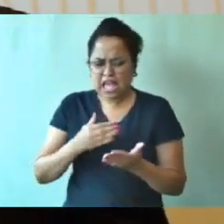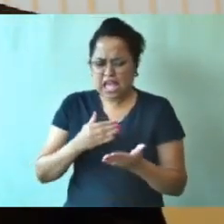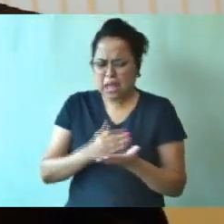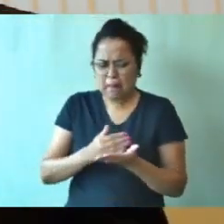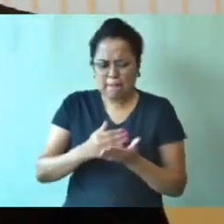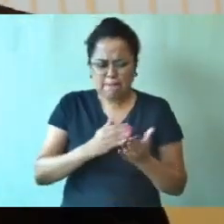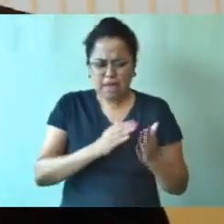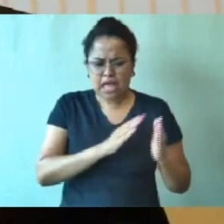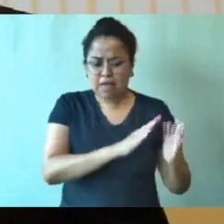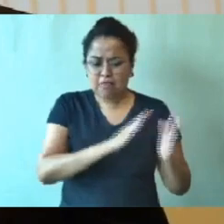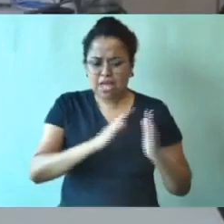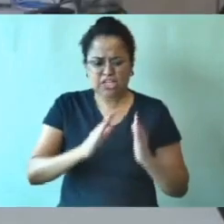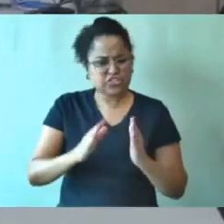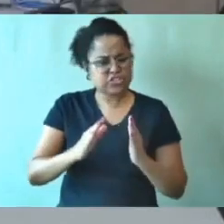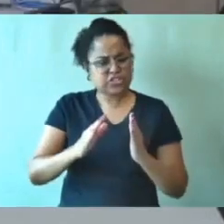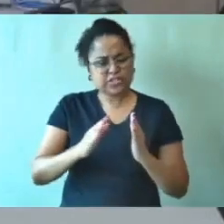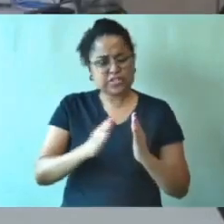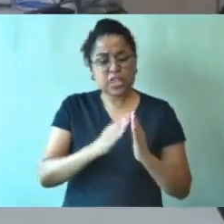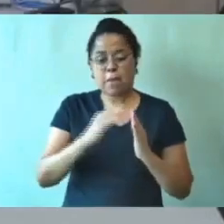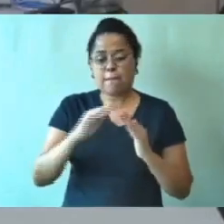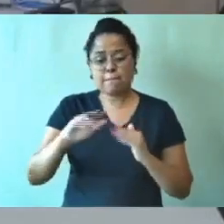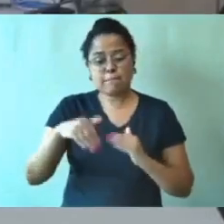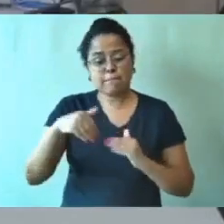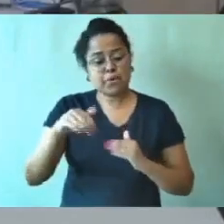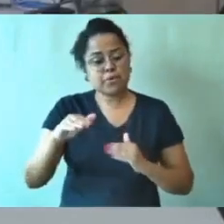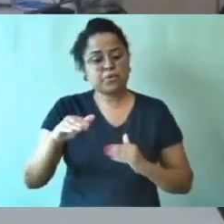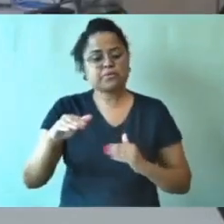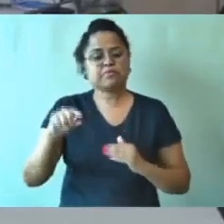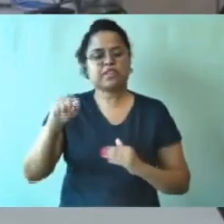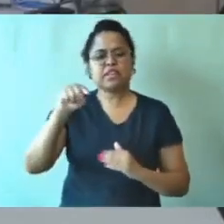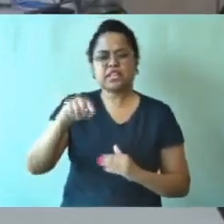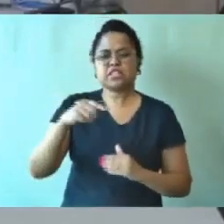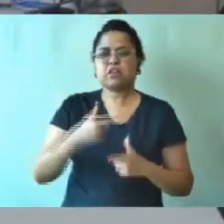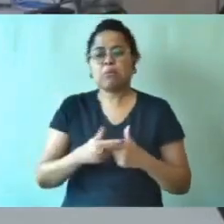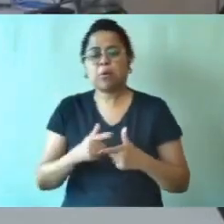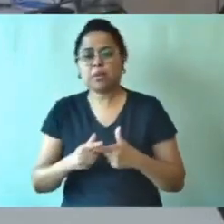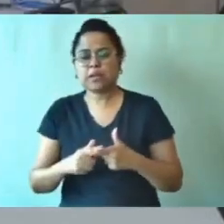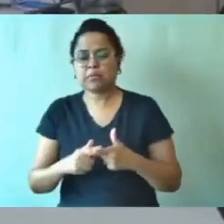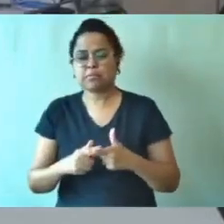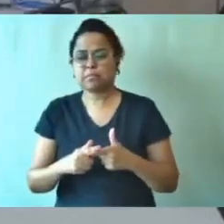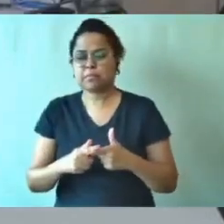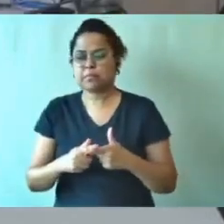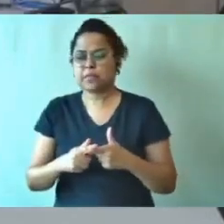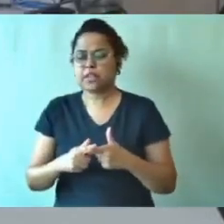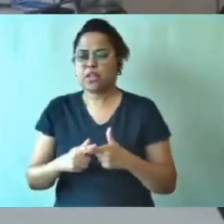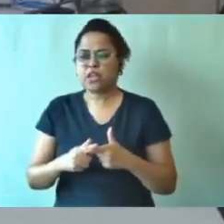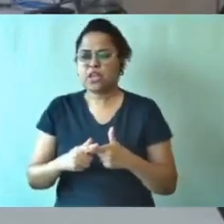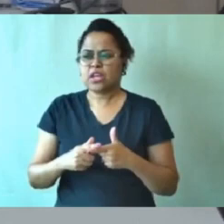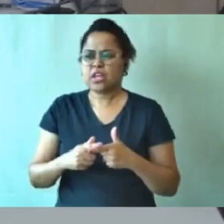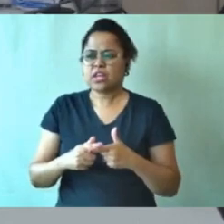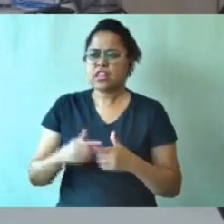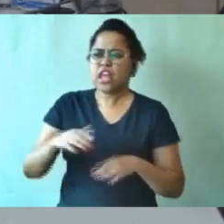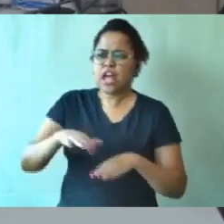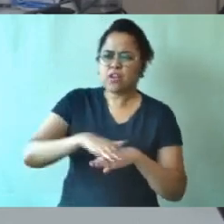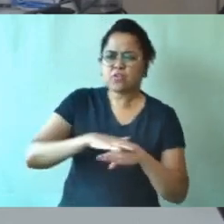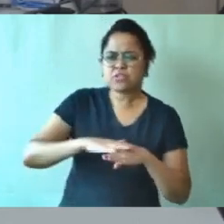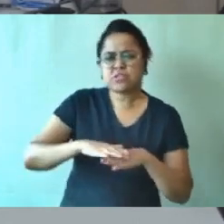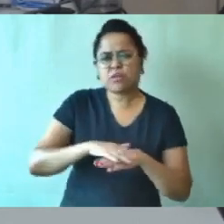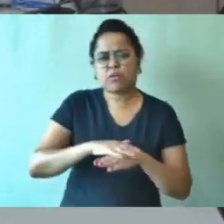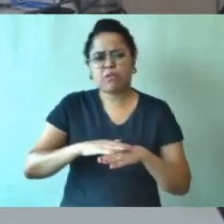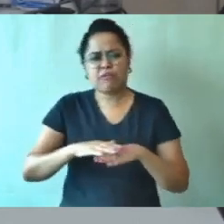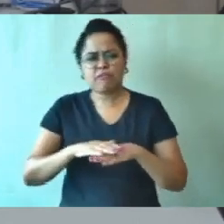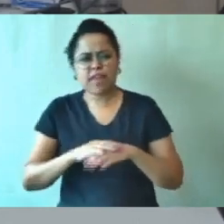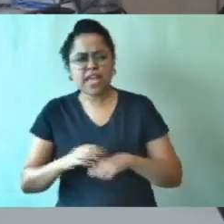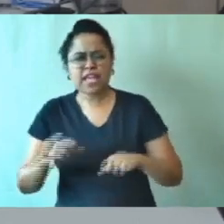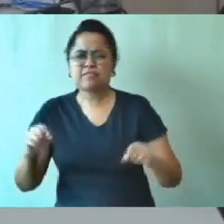Então, aí o senhor está... Então, senhor Rubens, é esse que é o ponto. É esse que é o problema. No meio da nossa conversa hoje, tranquila, eu acho que está sendo muito